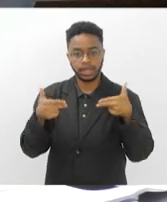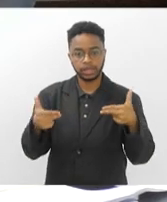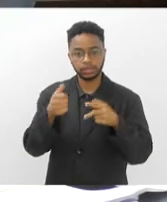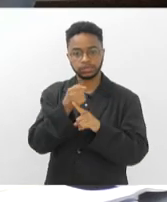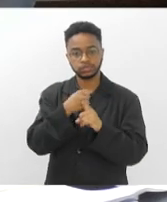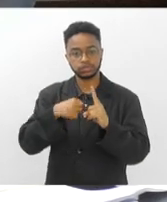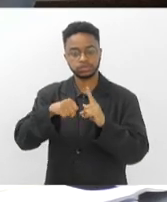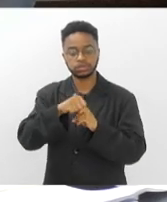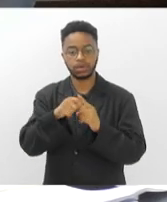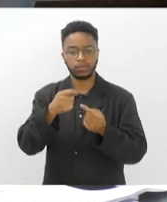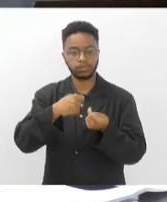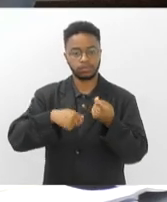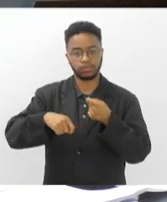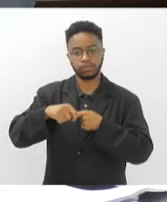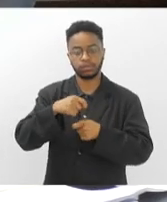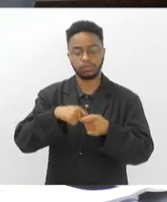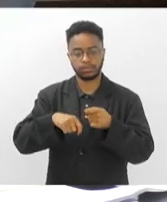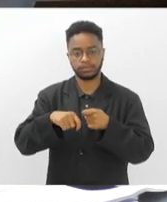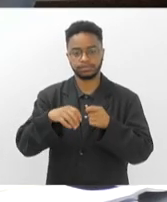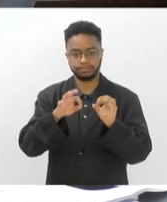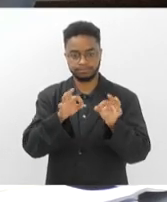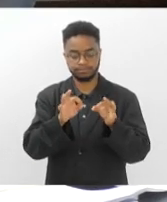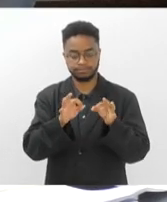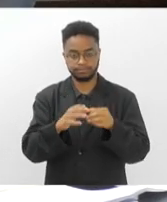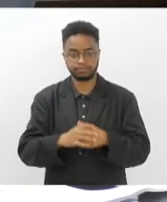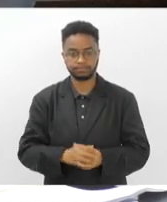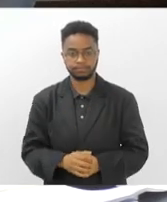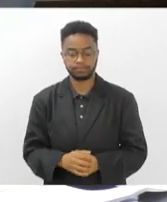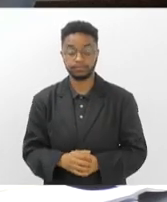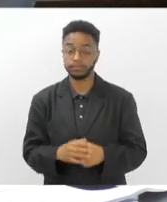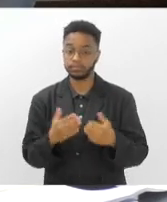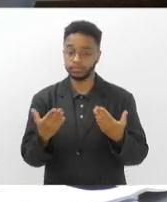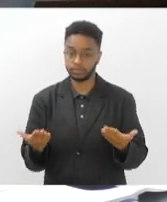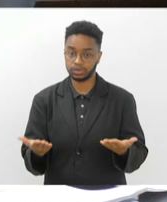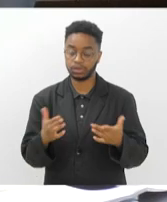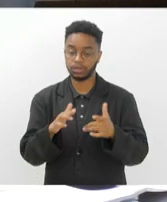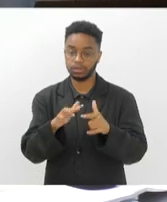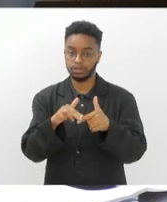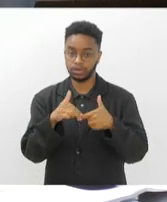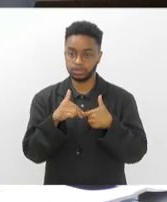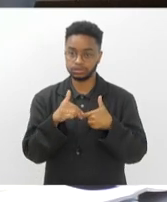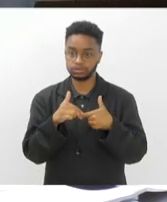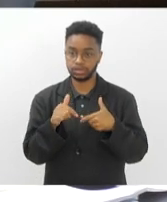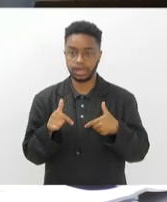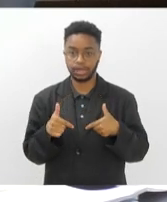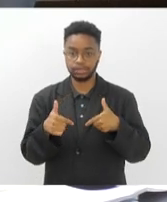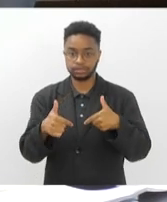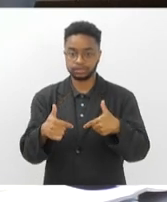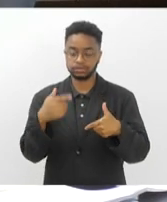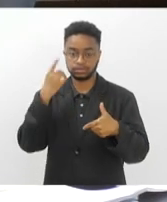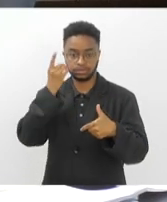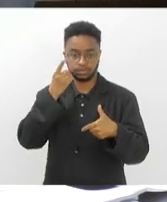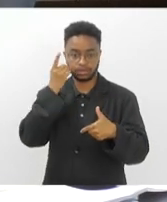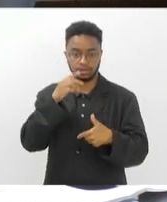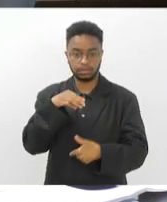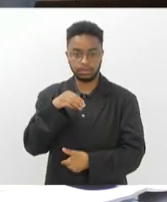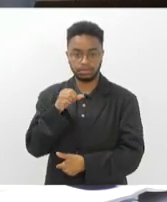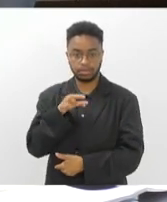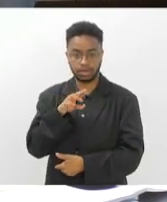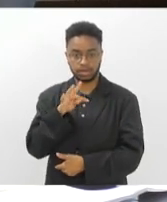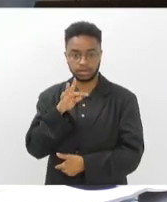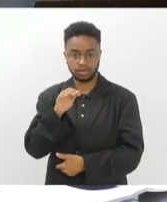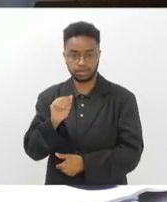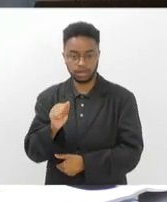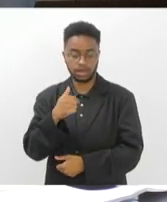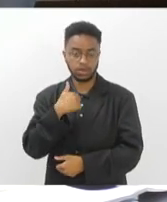e econômicas, né? E portanto... A iniciativa da deputada Marta Rocha, que